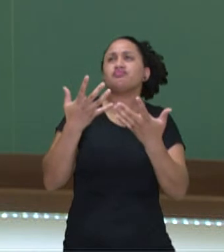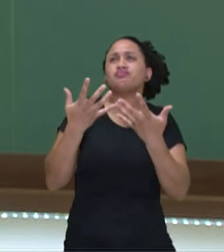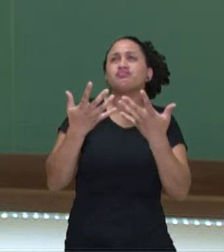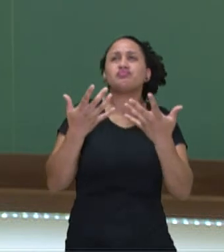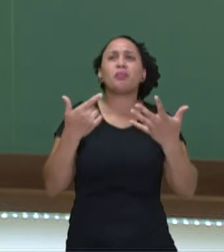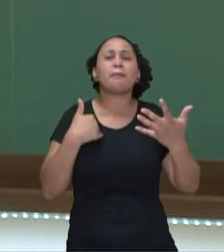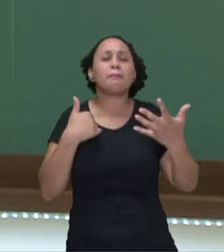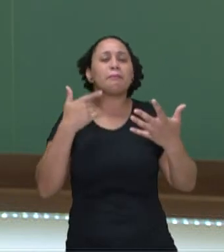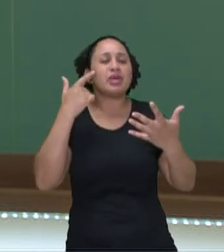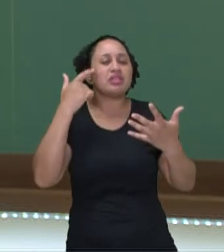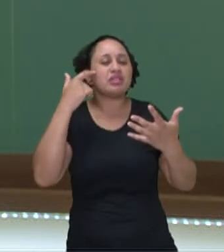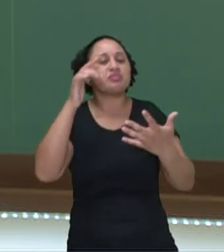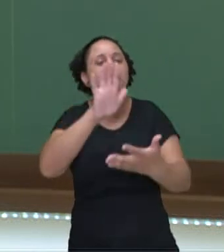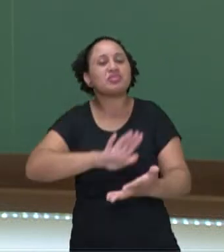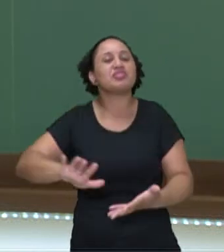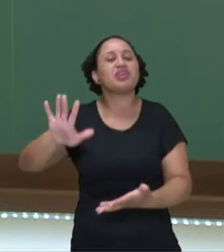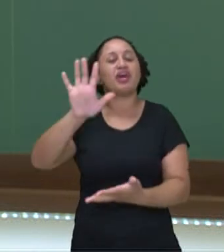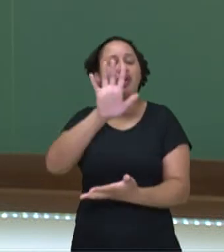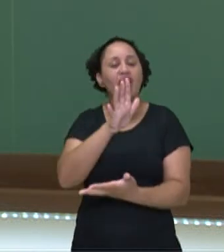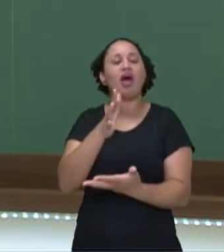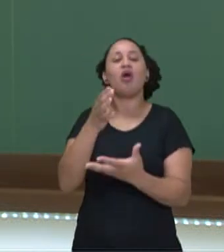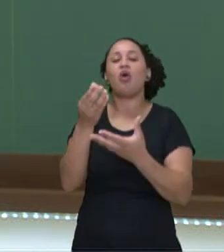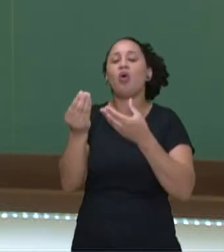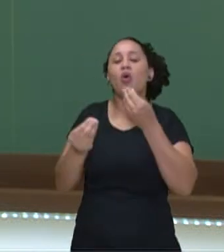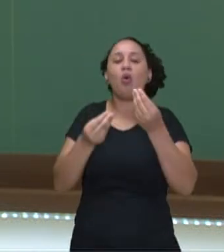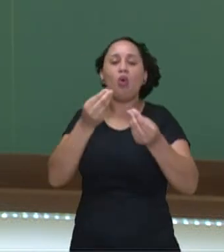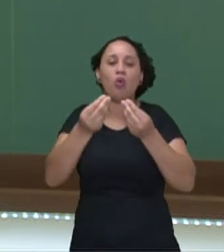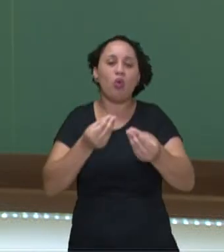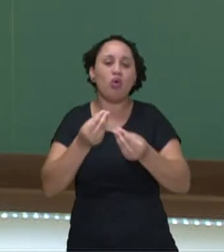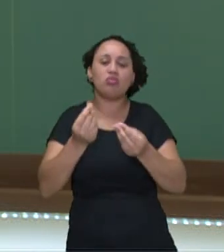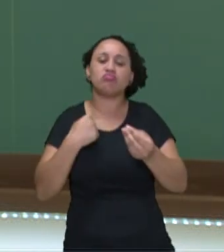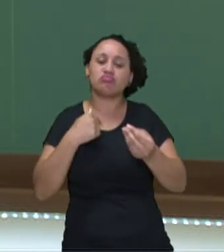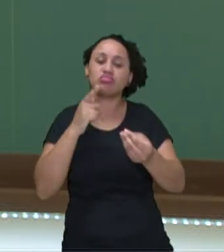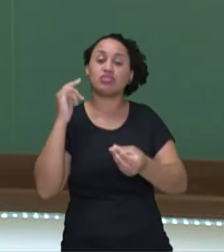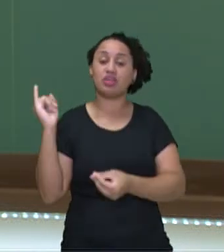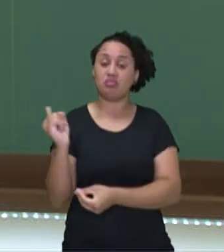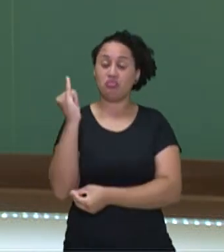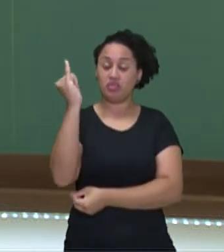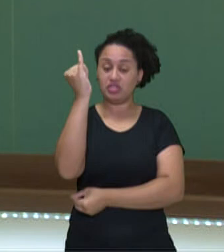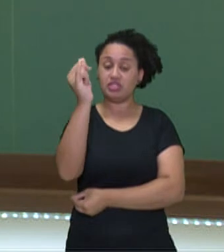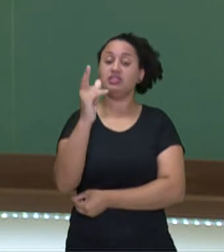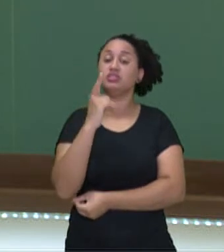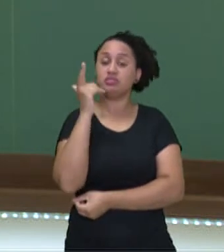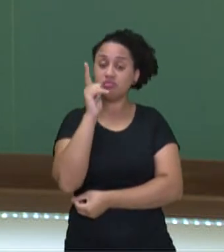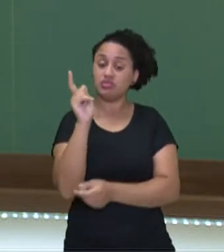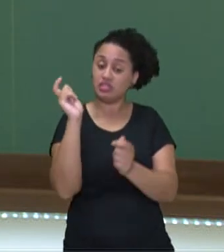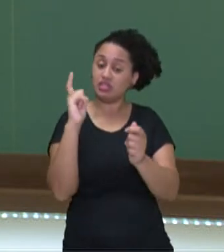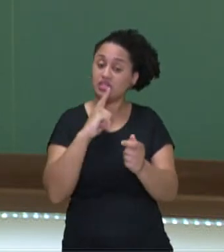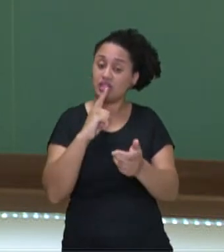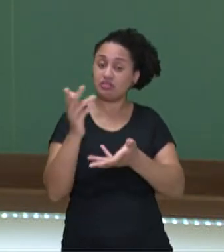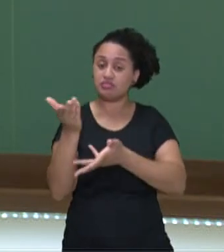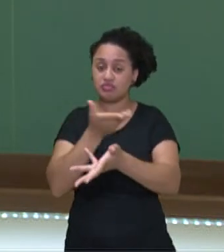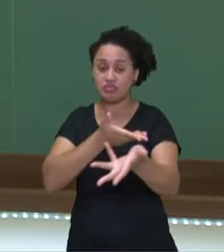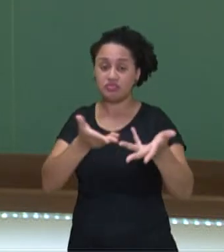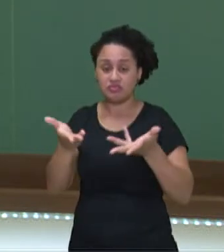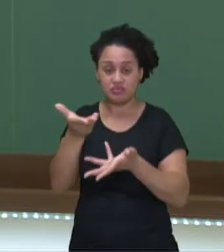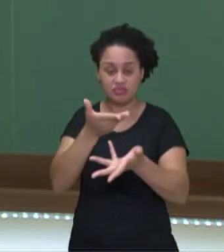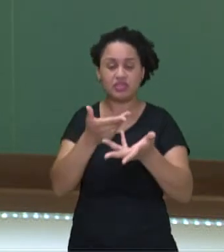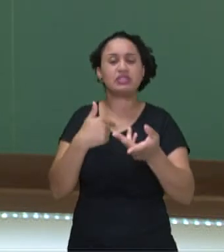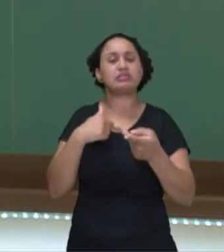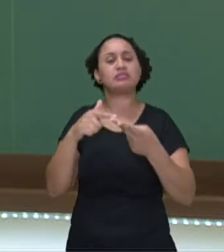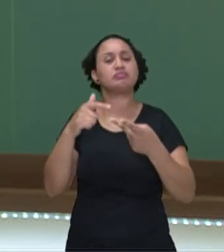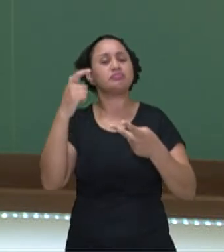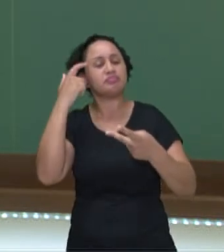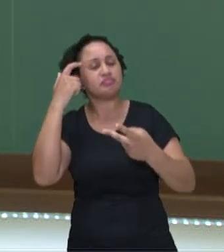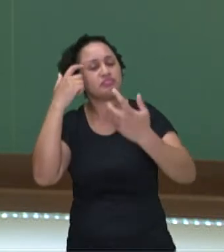um panorama, pensamos, sobrevoamos essa questão da importância da convivência humana,